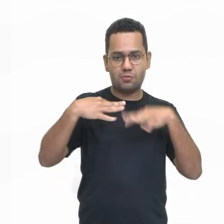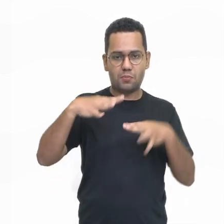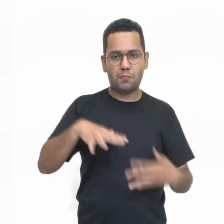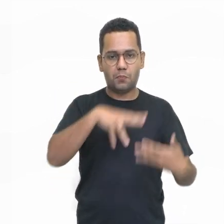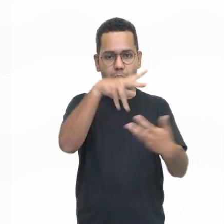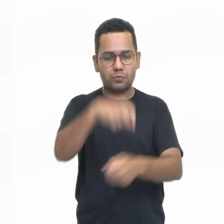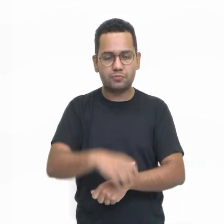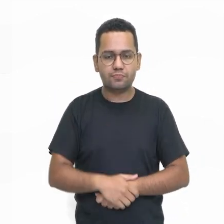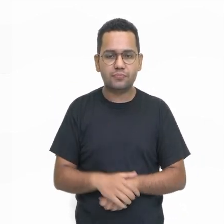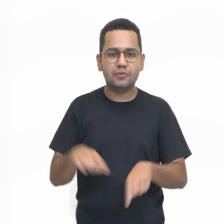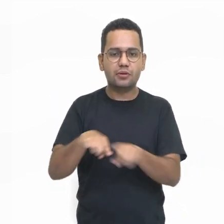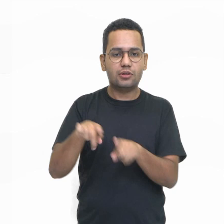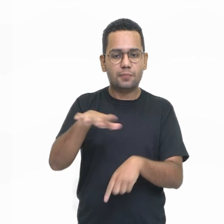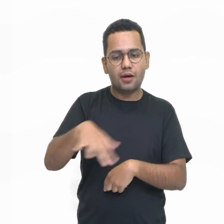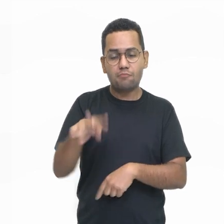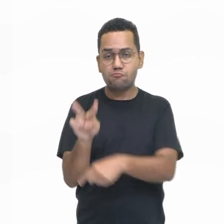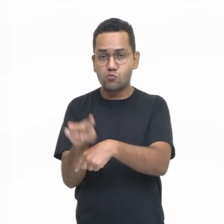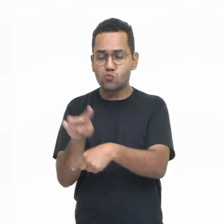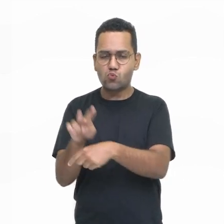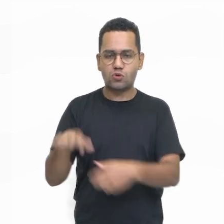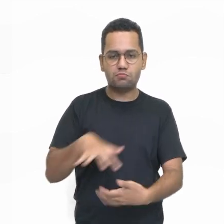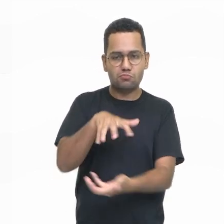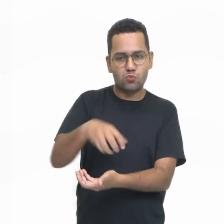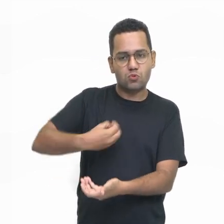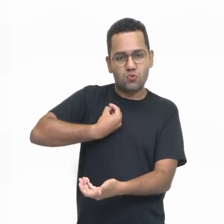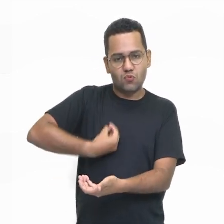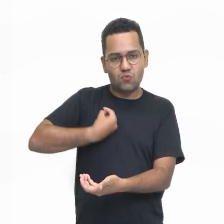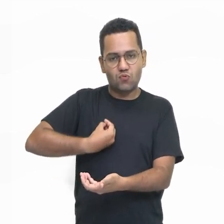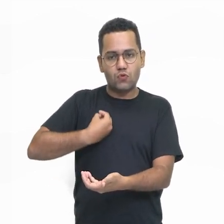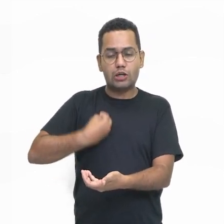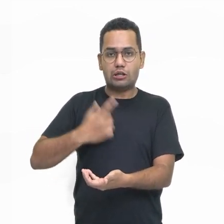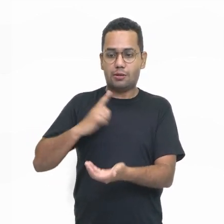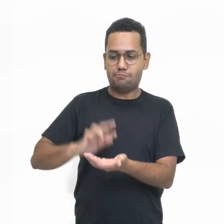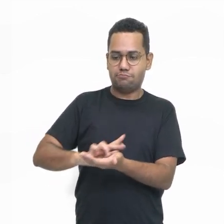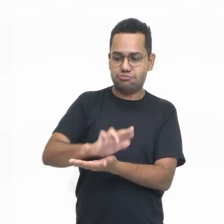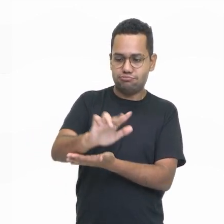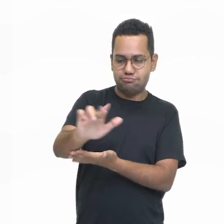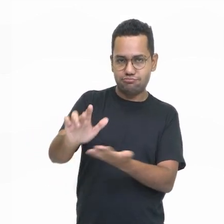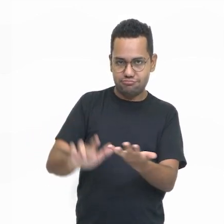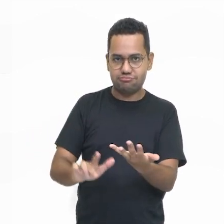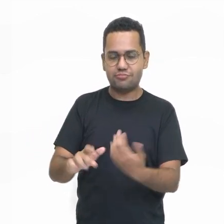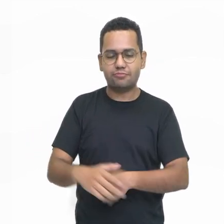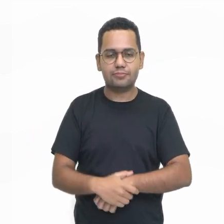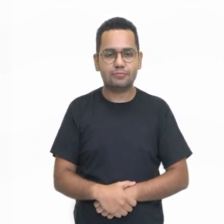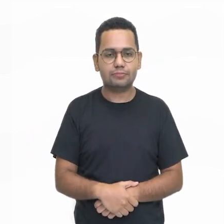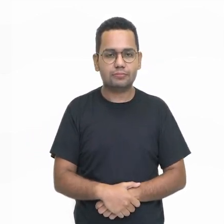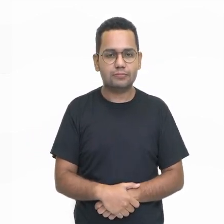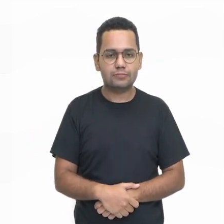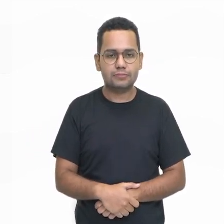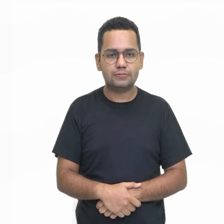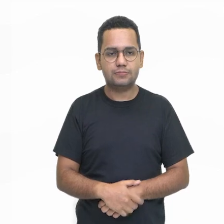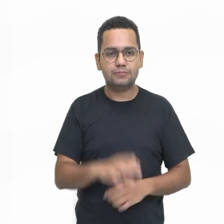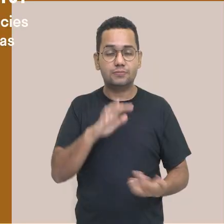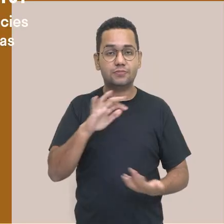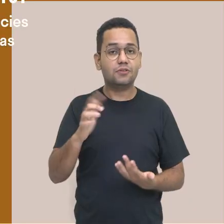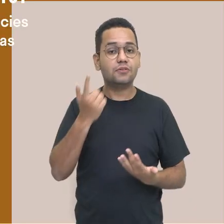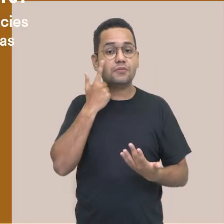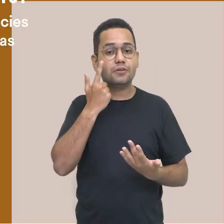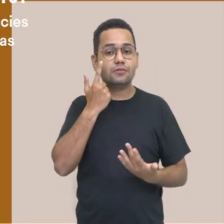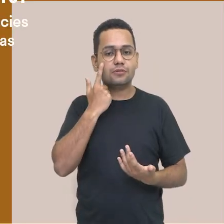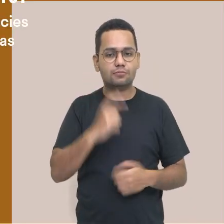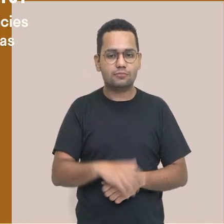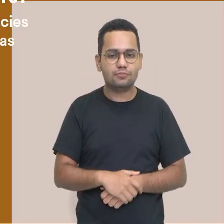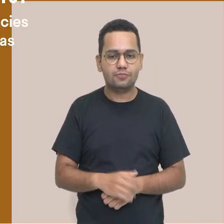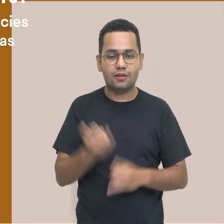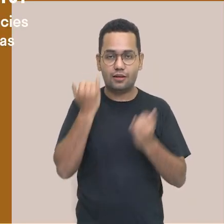Mundial e reserva da biosfera por sua grande biodiversidade. E por falar em biodiversidade, vamos conhecer um pouquinho aí